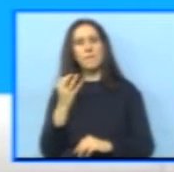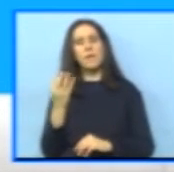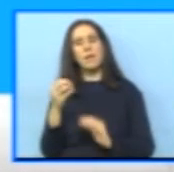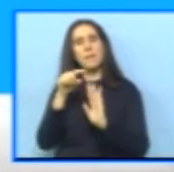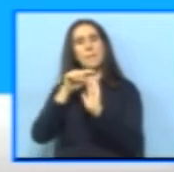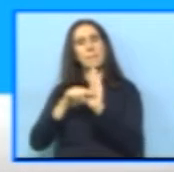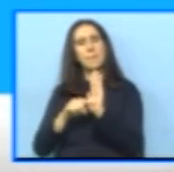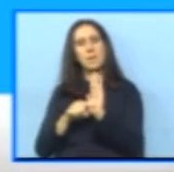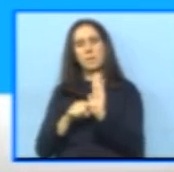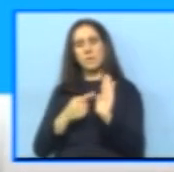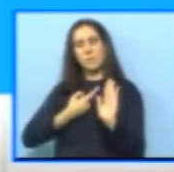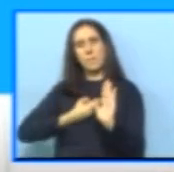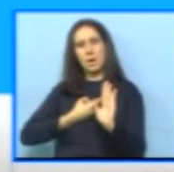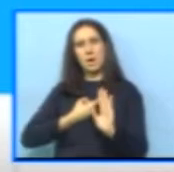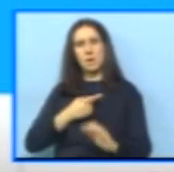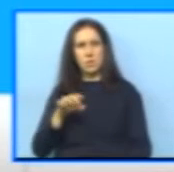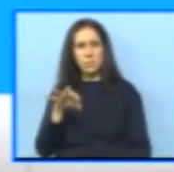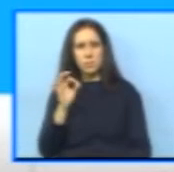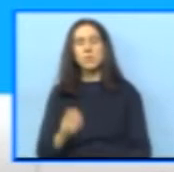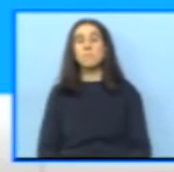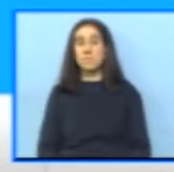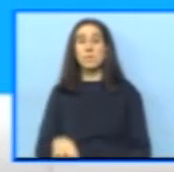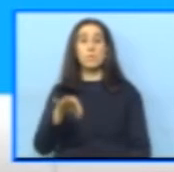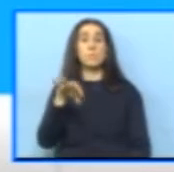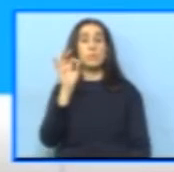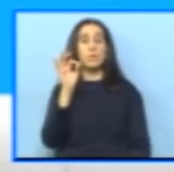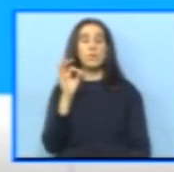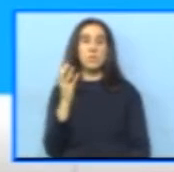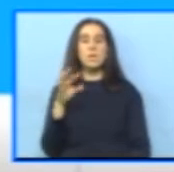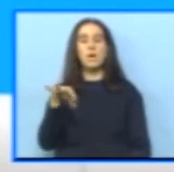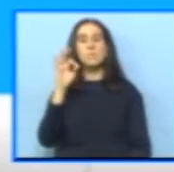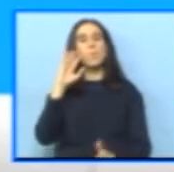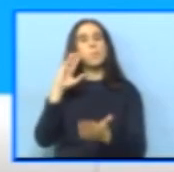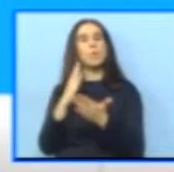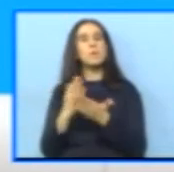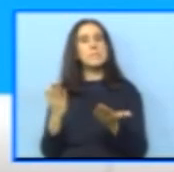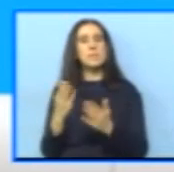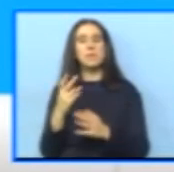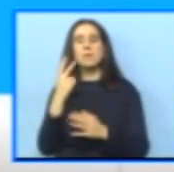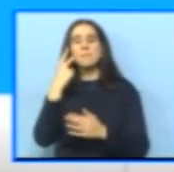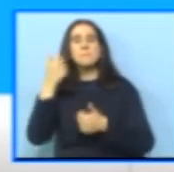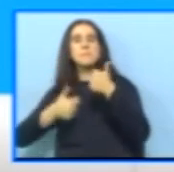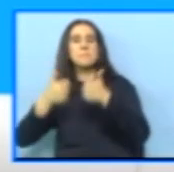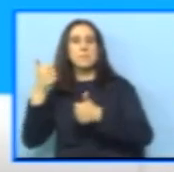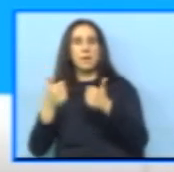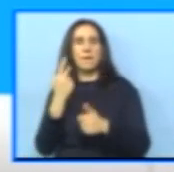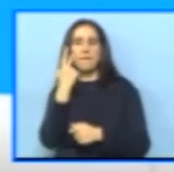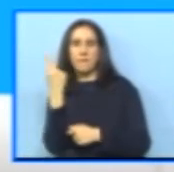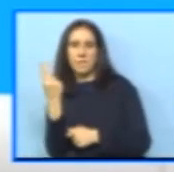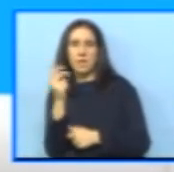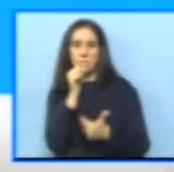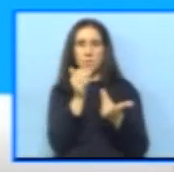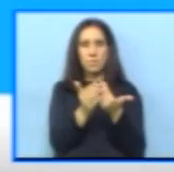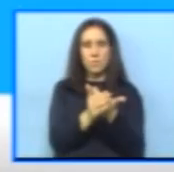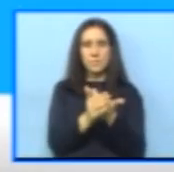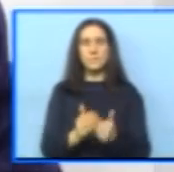possível sempre optar, e de opções, exatamente. Até a opção última entre a vida e a morte. É, exatamente. Esta